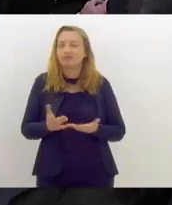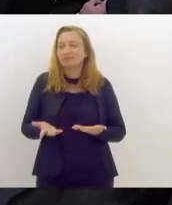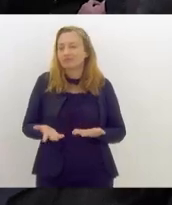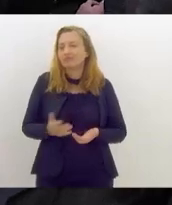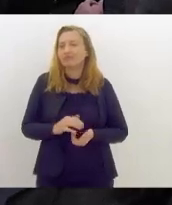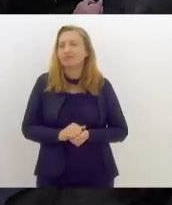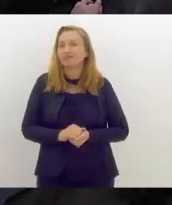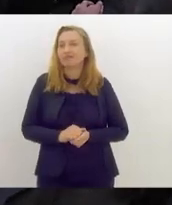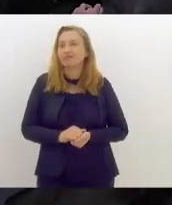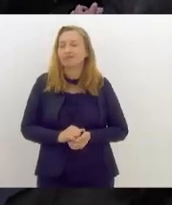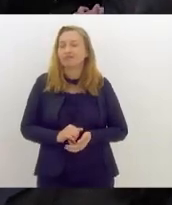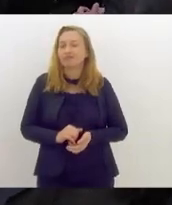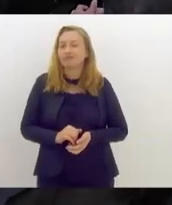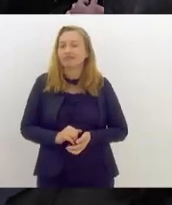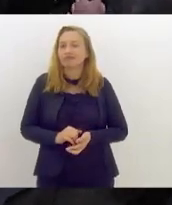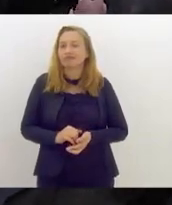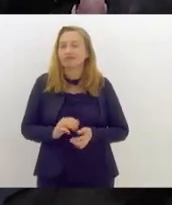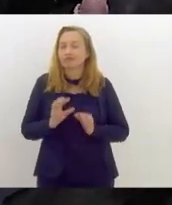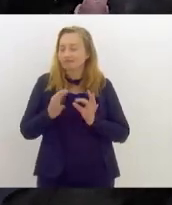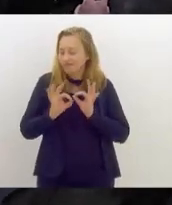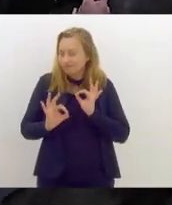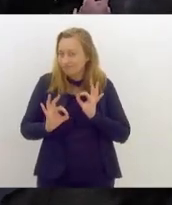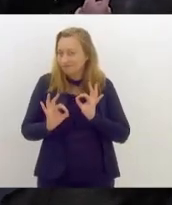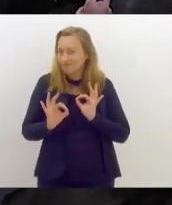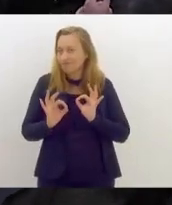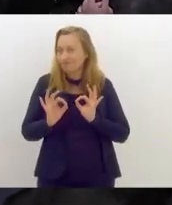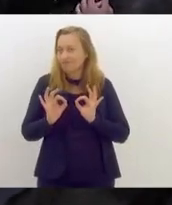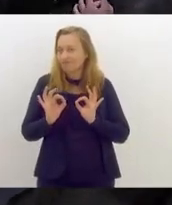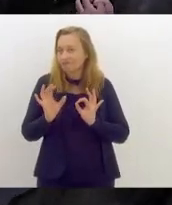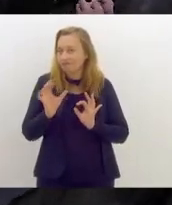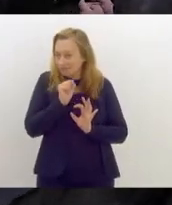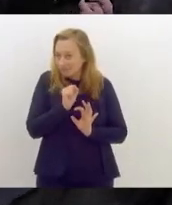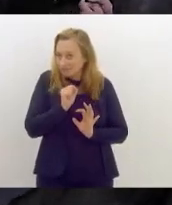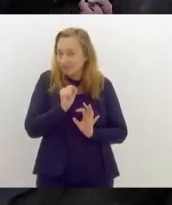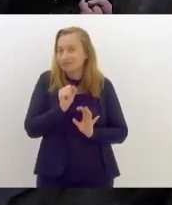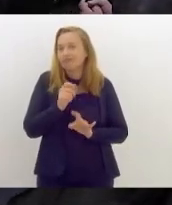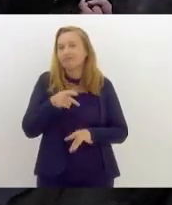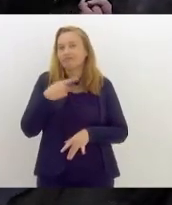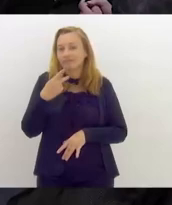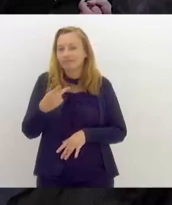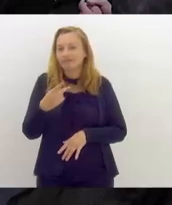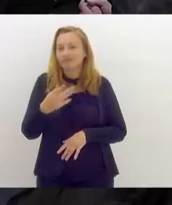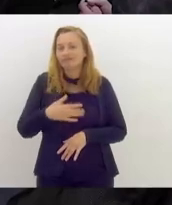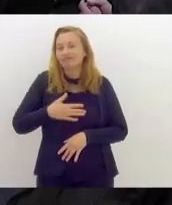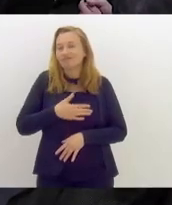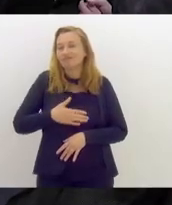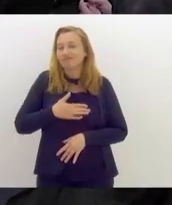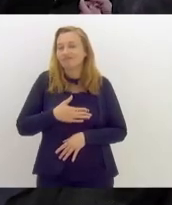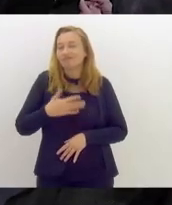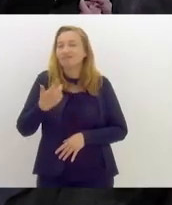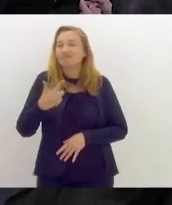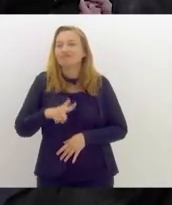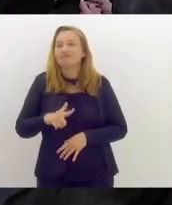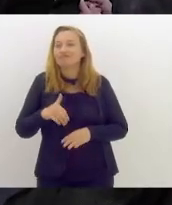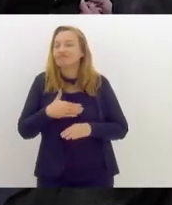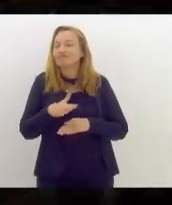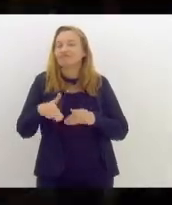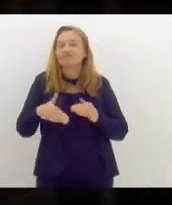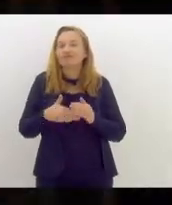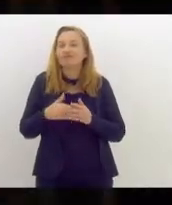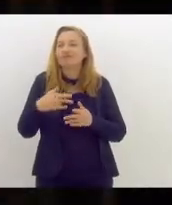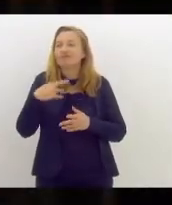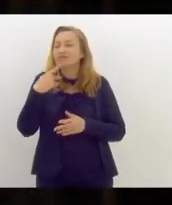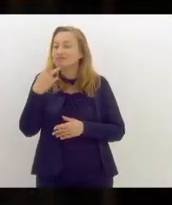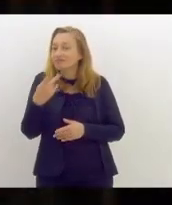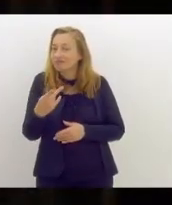qualquer forma eu vou tentar ser muito breve e dizer que eu gostaria de repetir todas as palavras